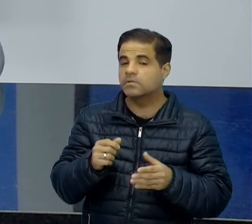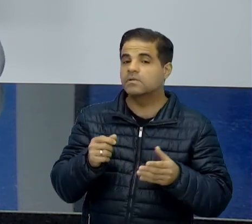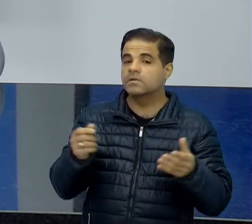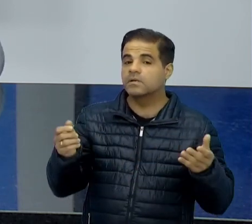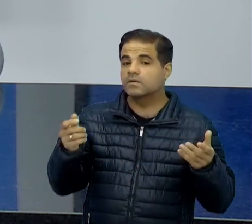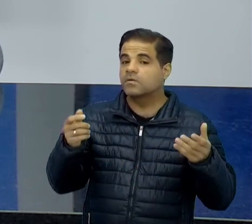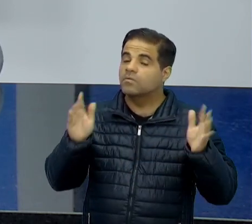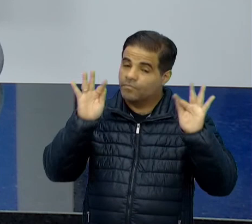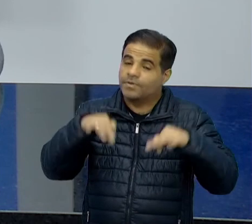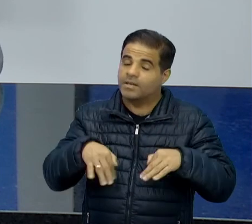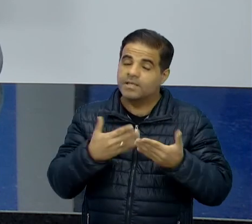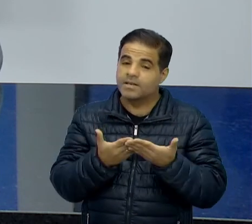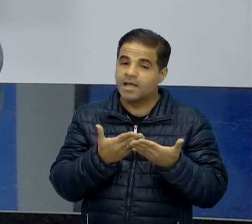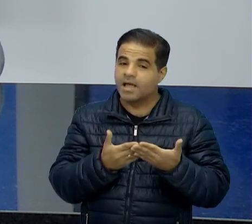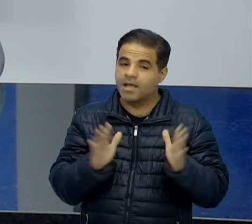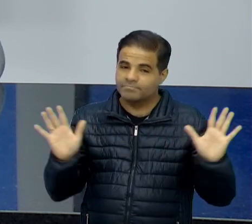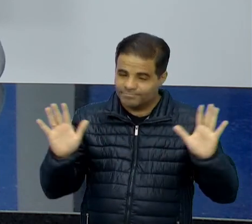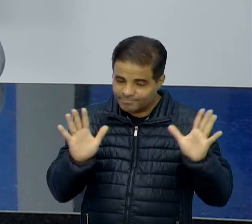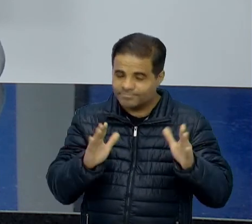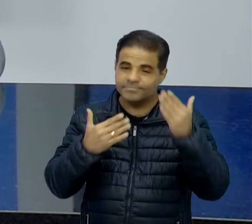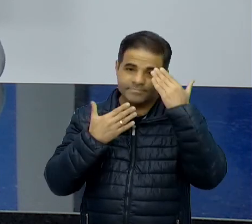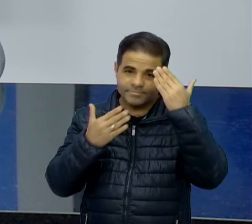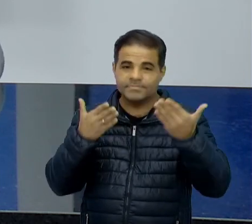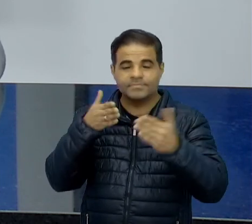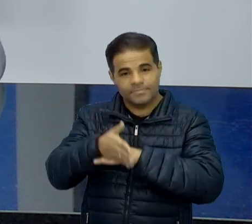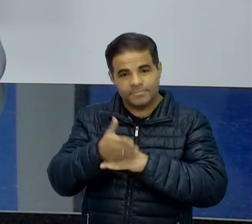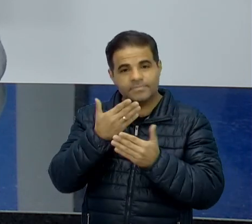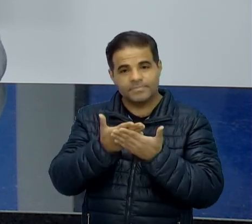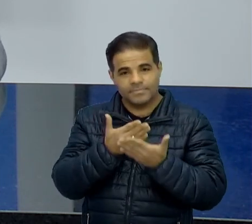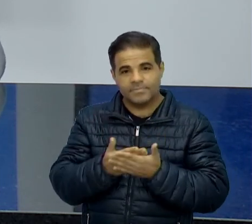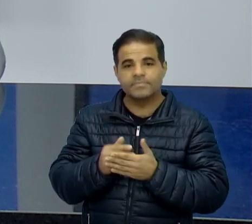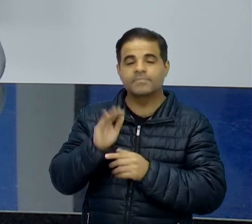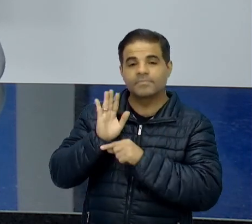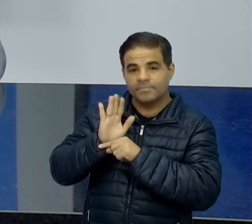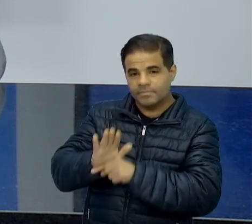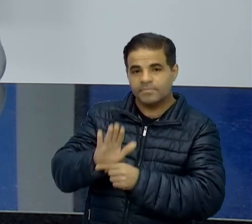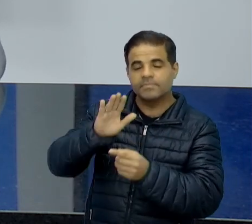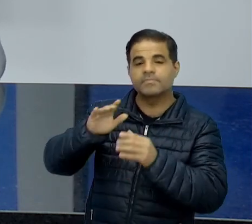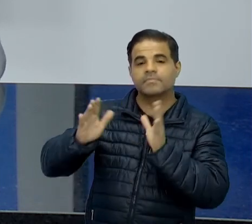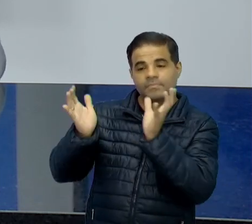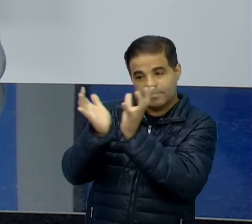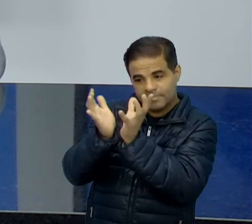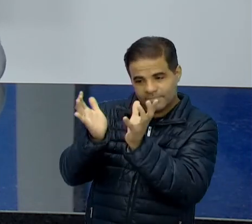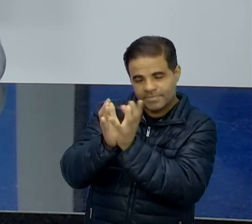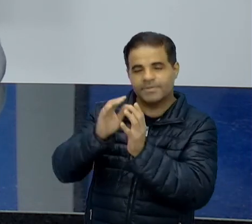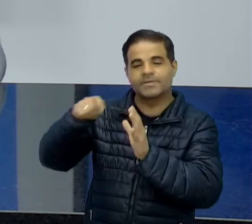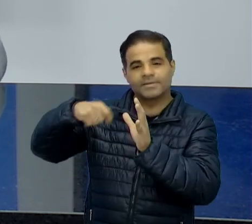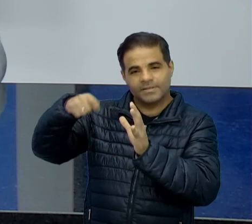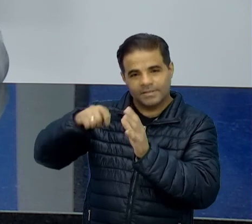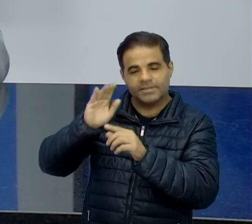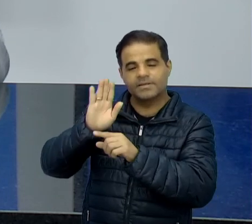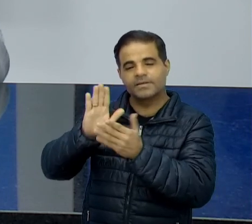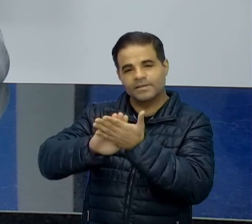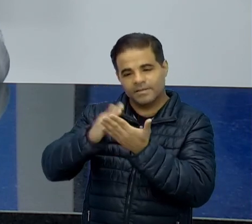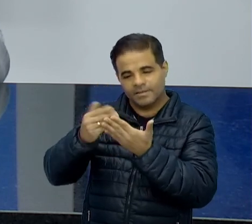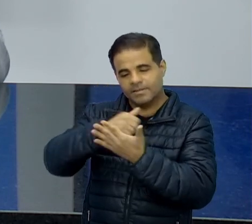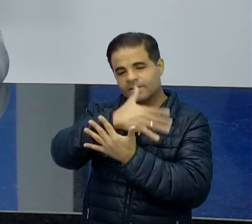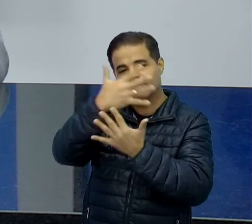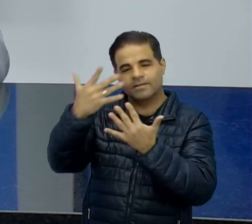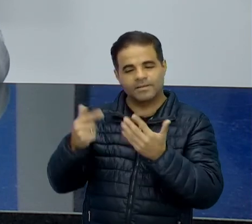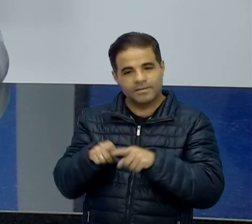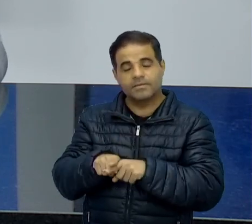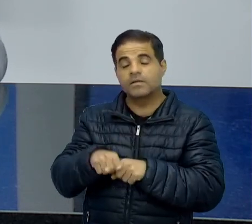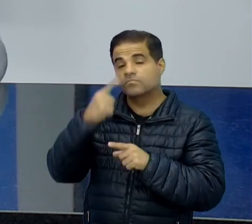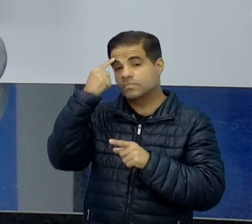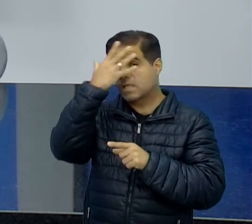de vocês, né? Então, obrigado a todos que participam da nossa aula, o pessoal que nos ajuda, né? O pessoal da produção, o pessoal da Libras. Não deixem de avaliar o nosso